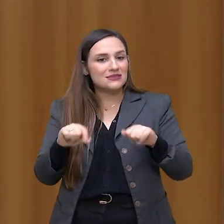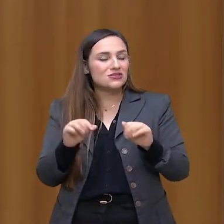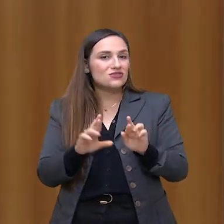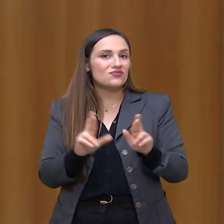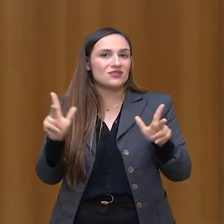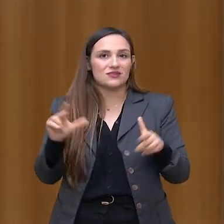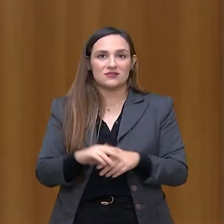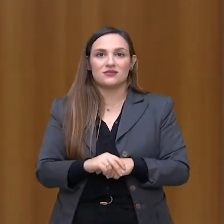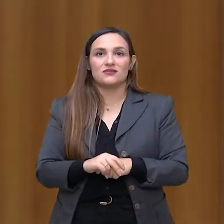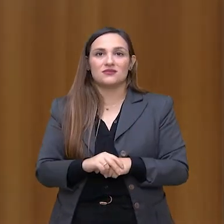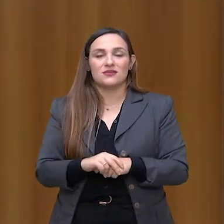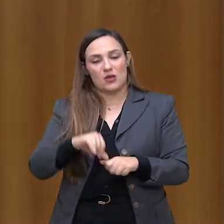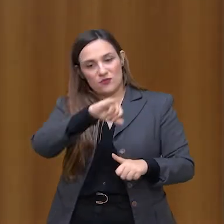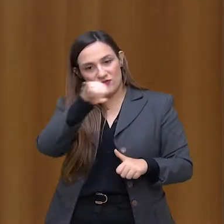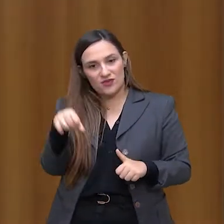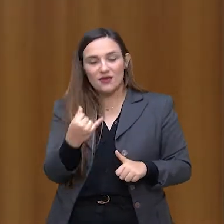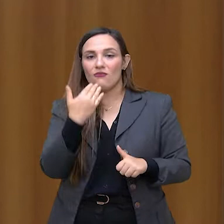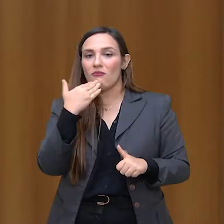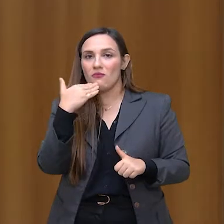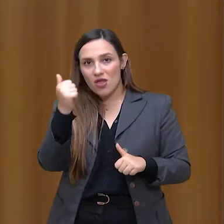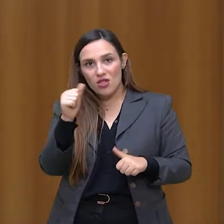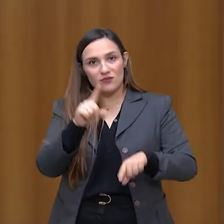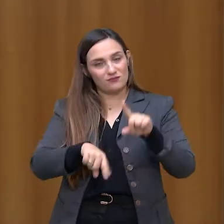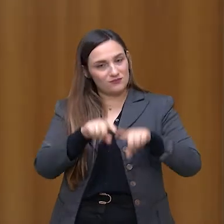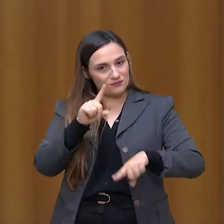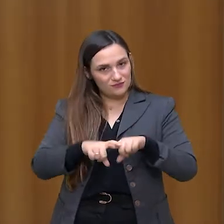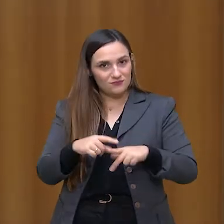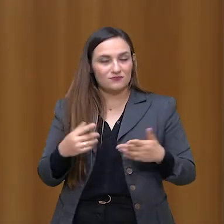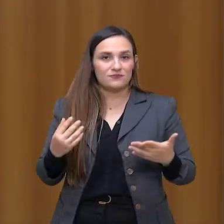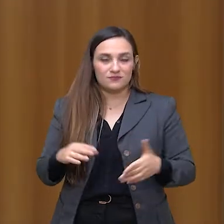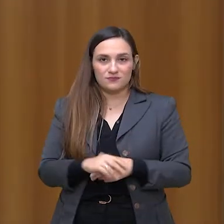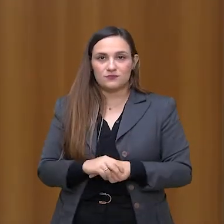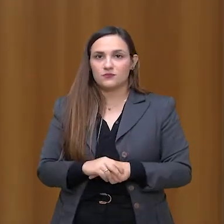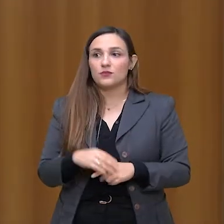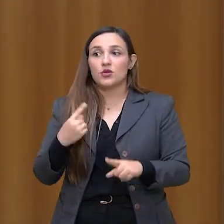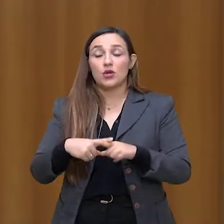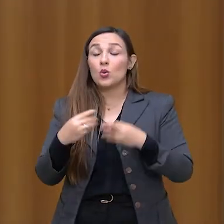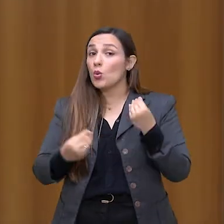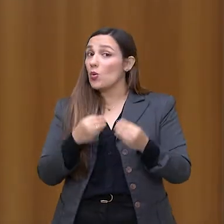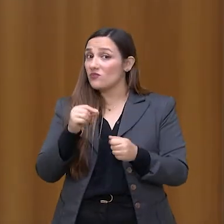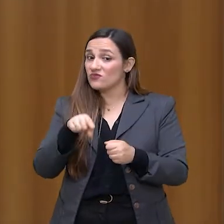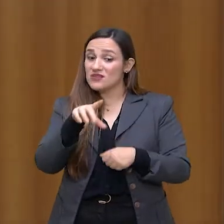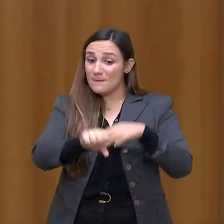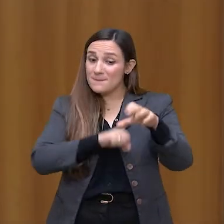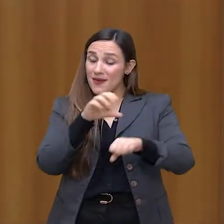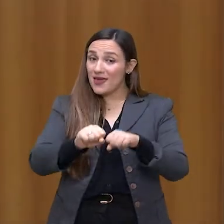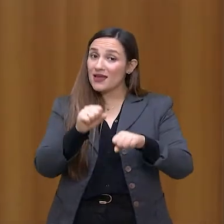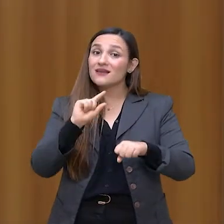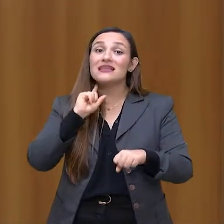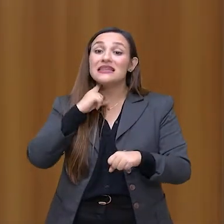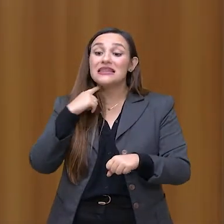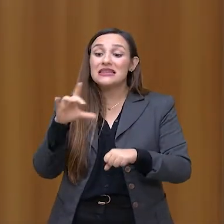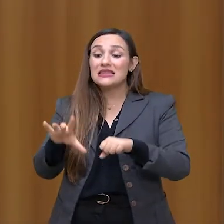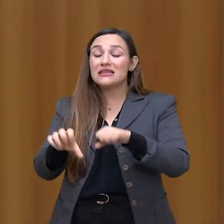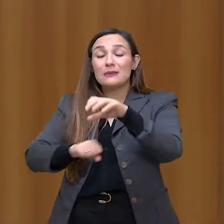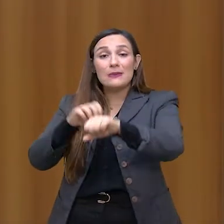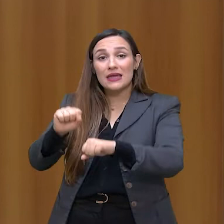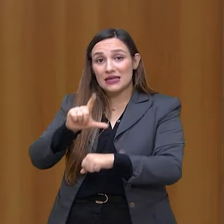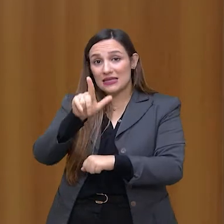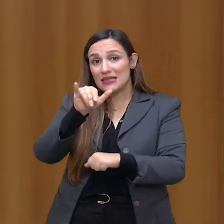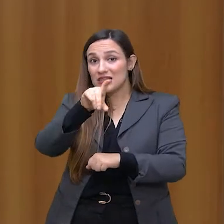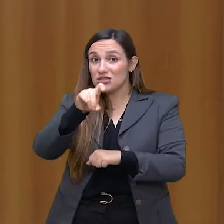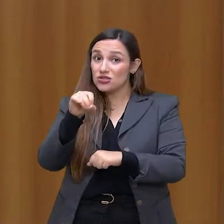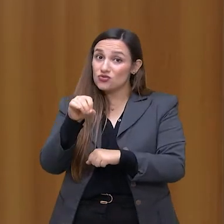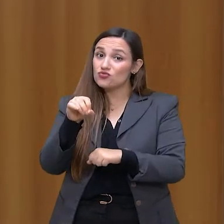e eu tenho melhor aproveitamento dos resíduos. Porque até a forma como você coleta o resíduo sólido, ela vai influenciar